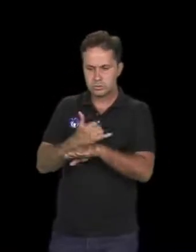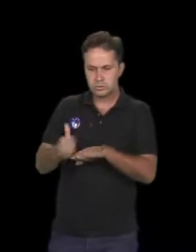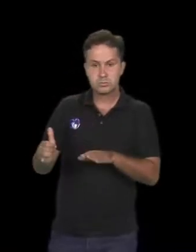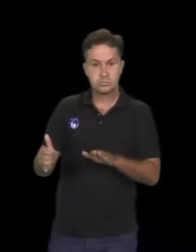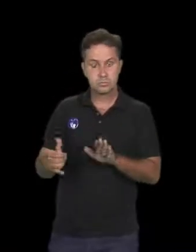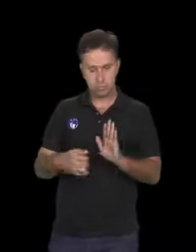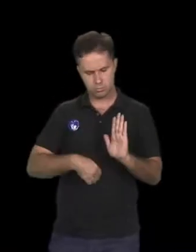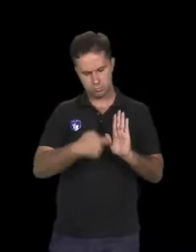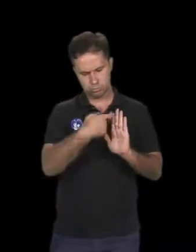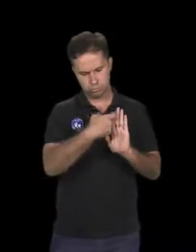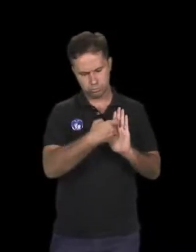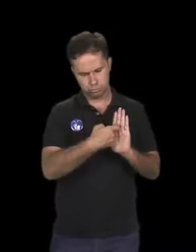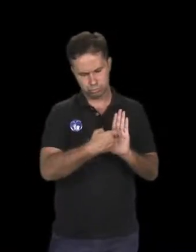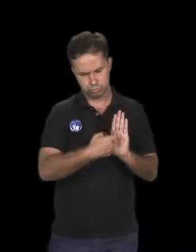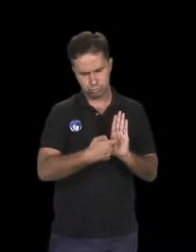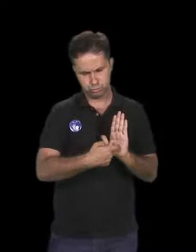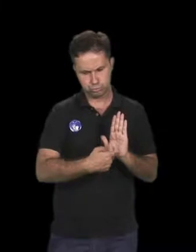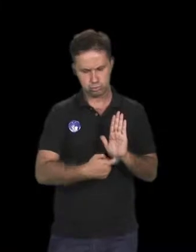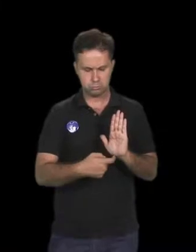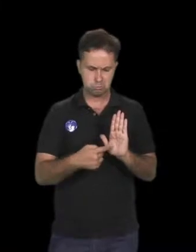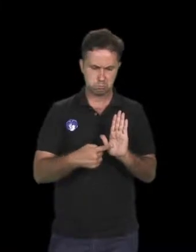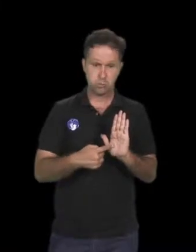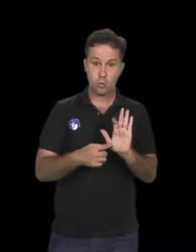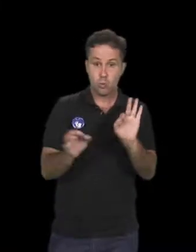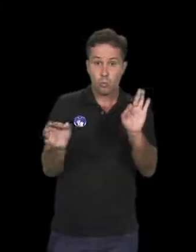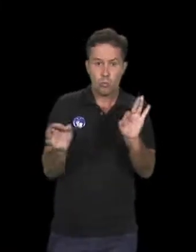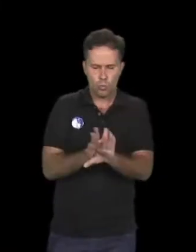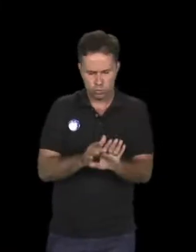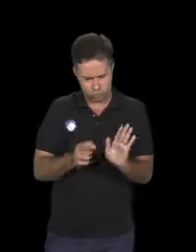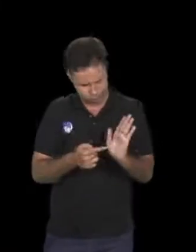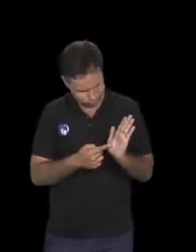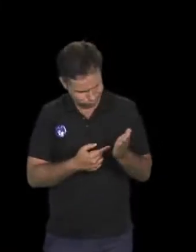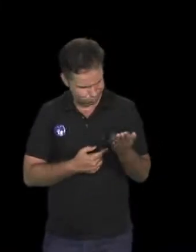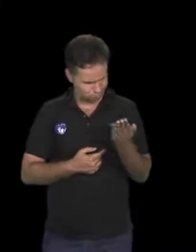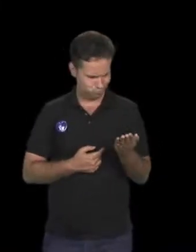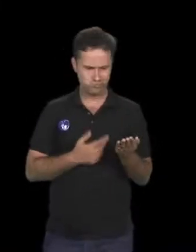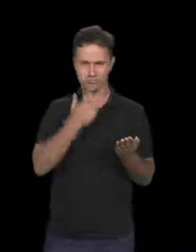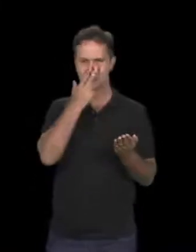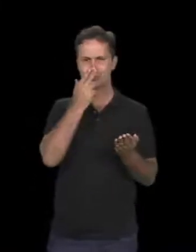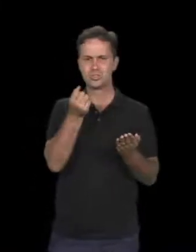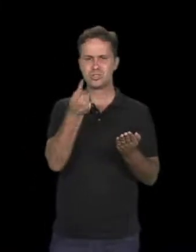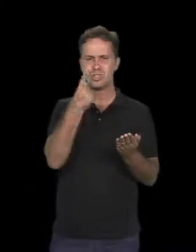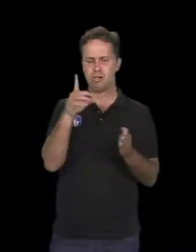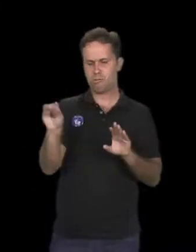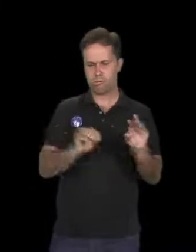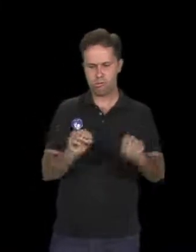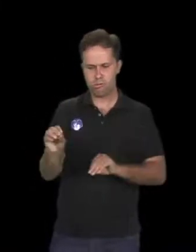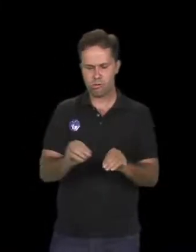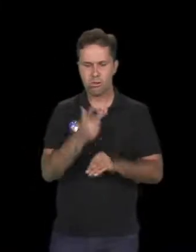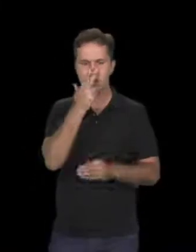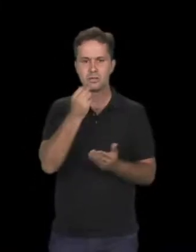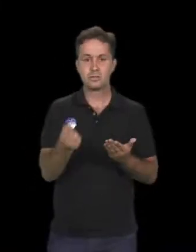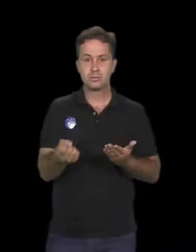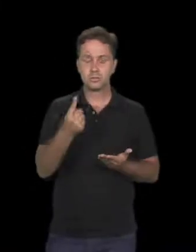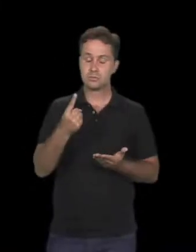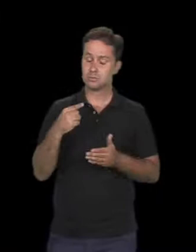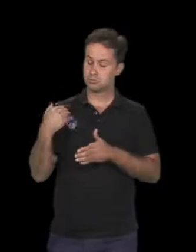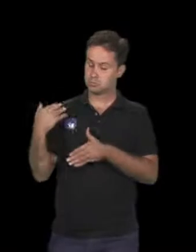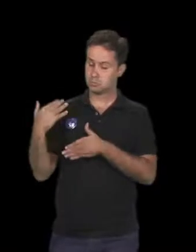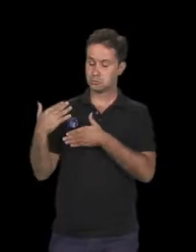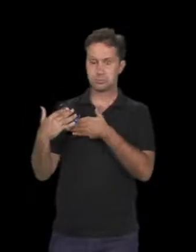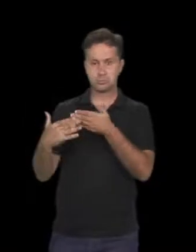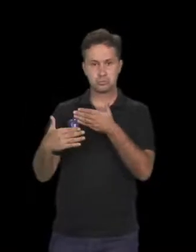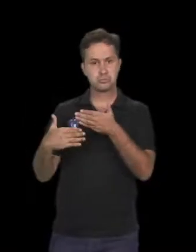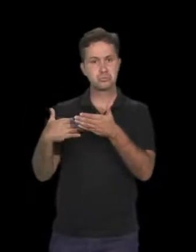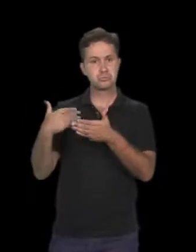meio estranha, parecendo um arremedo de texto da revista. Aos poucos você vai entendendo que o texto tem que pedir aquilo. Jogar uma cor de olho do personagem